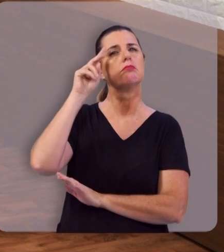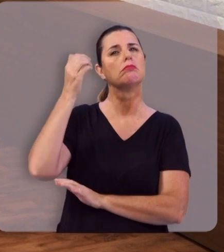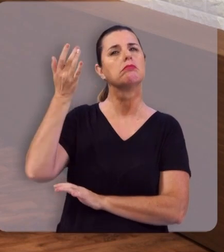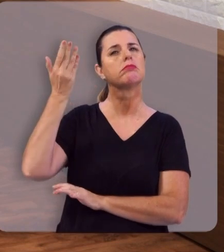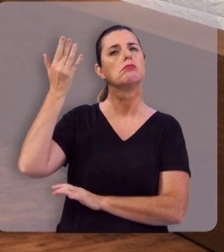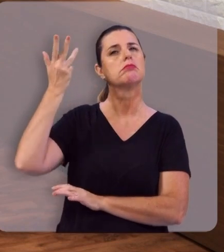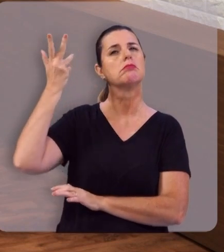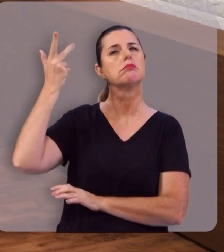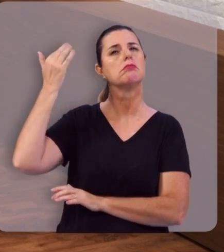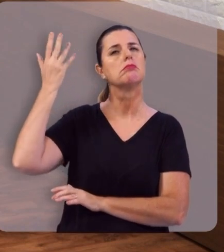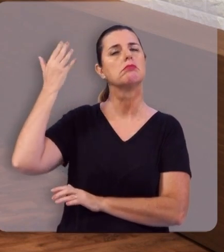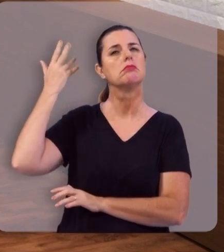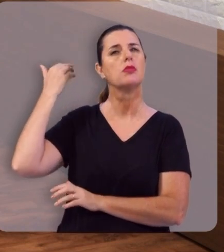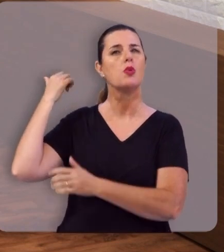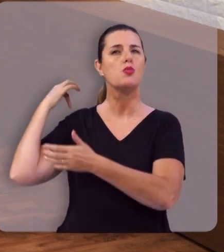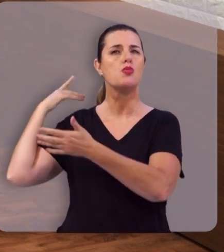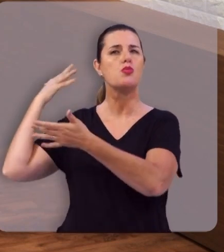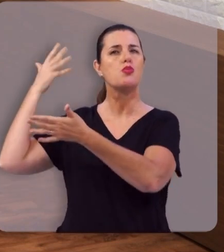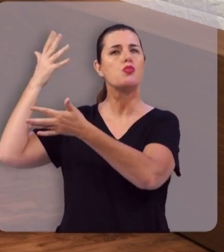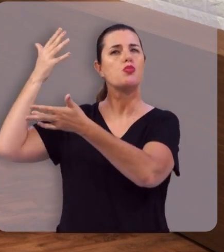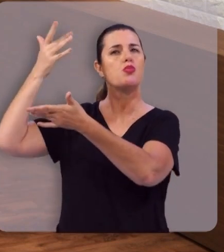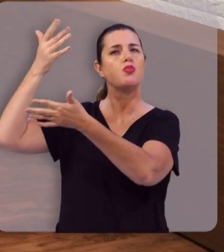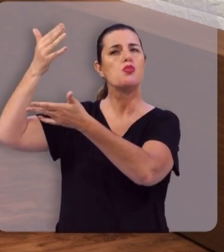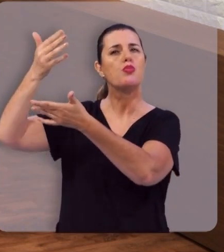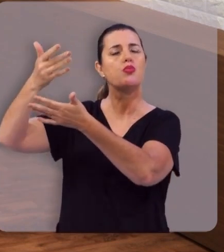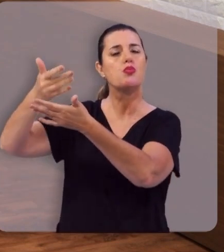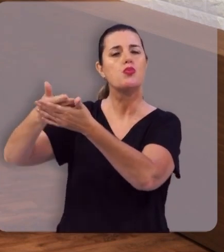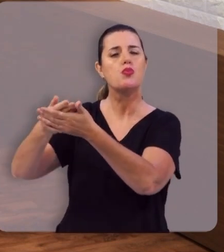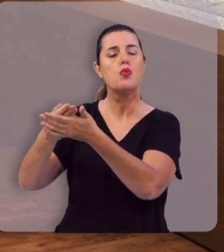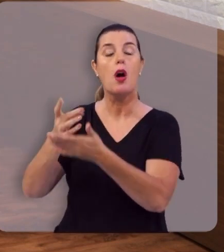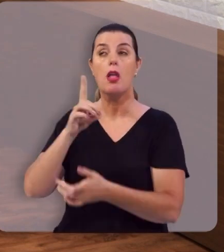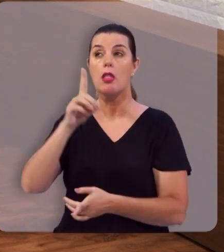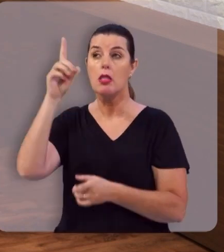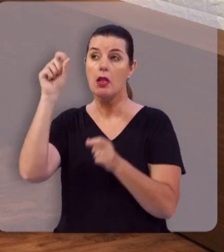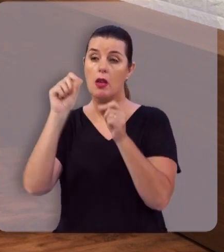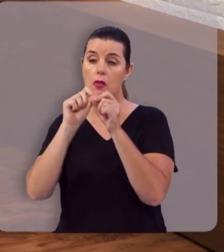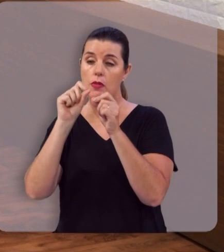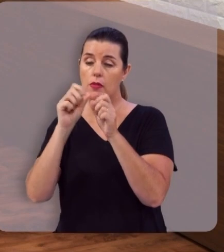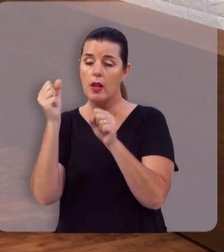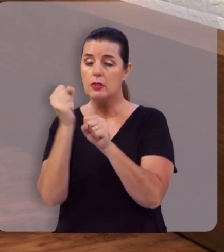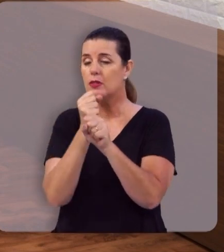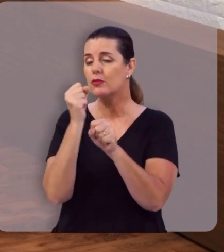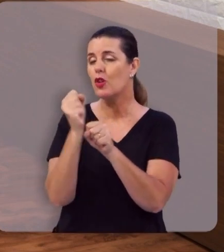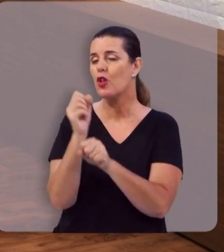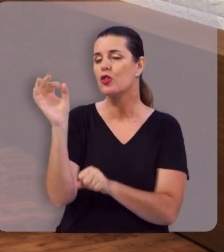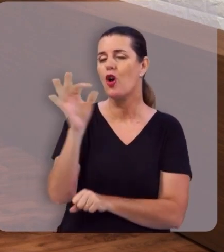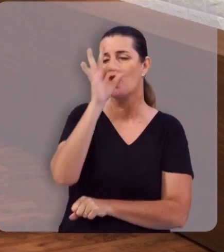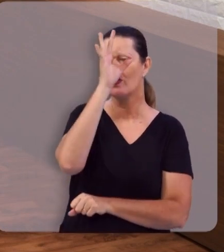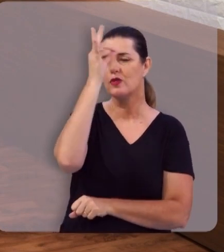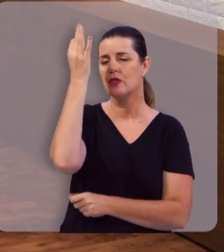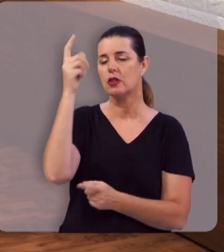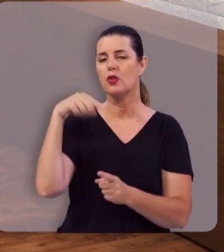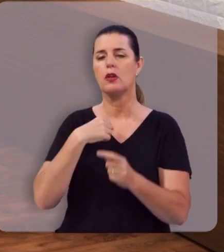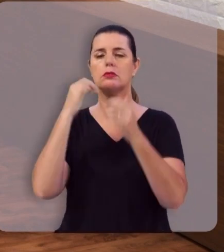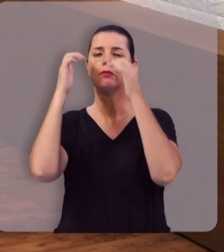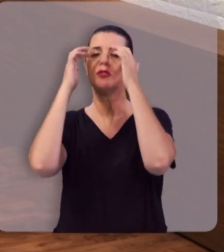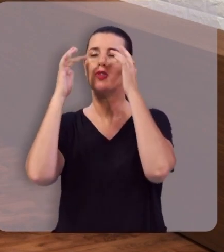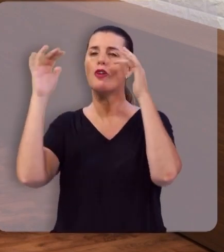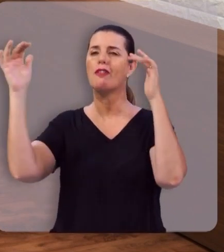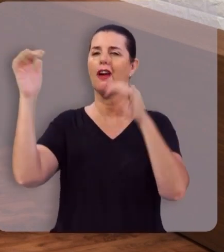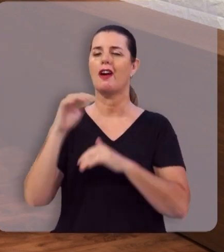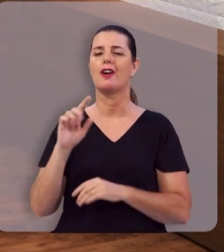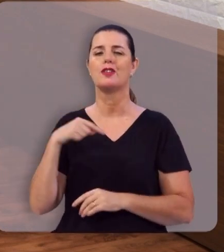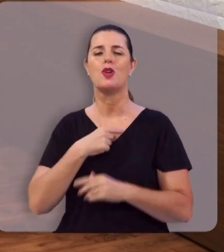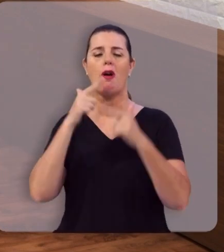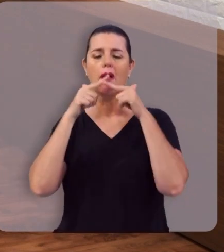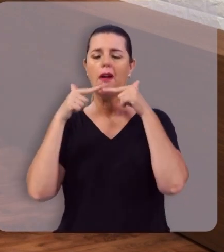a visão do retrovisor, para dizer, quando o Senhor restaurou a sorte de Sião, ficamos como quem sonha. Então a nossa boca